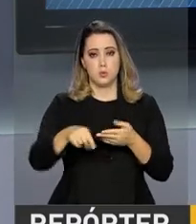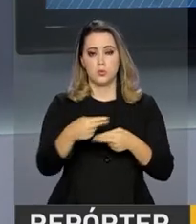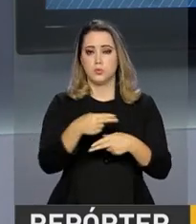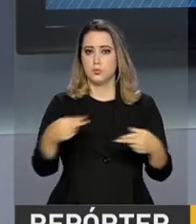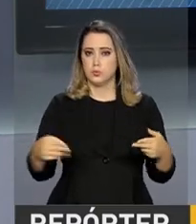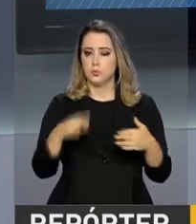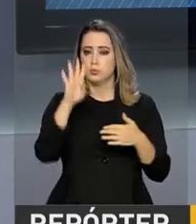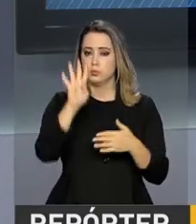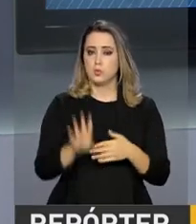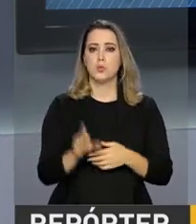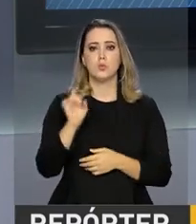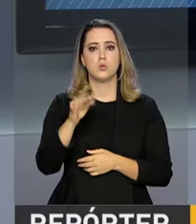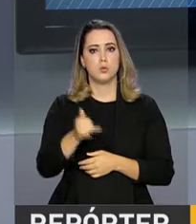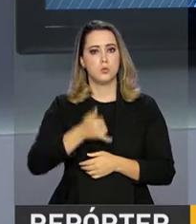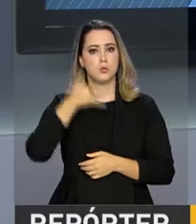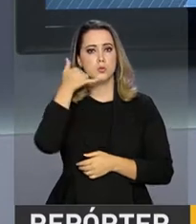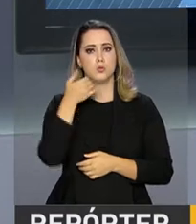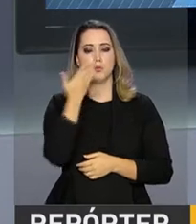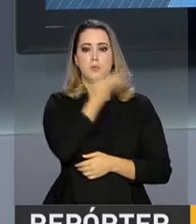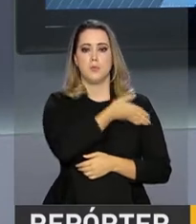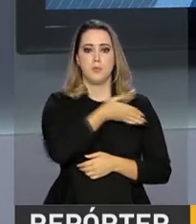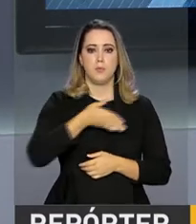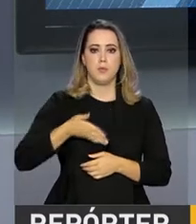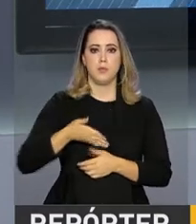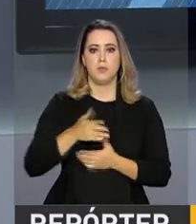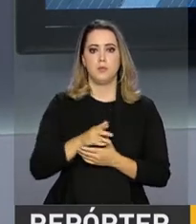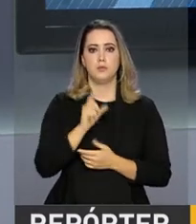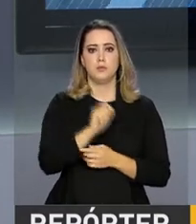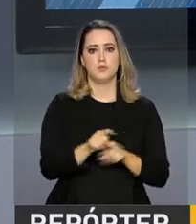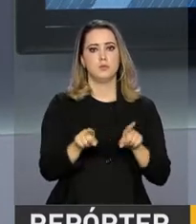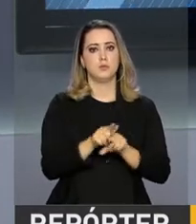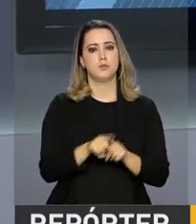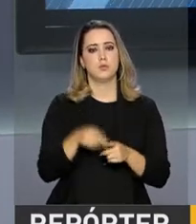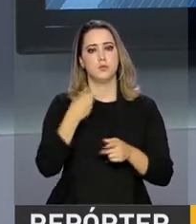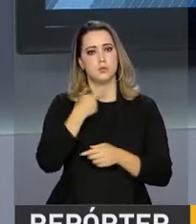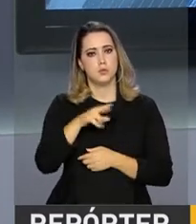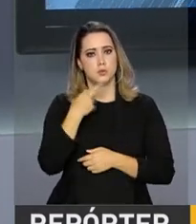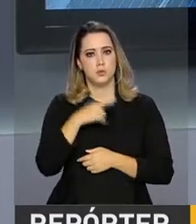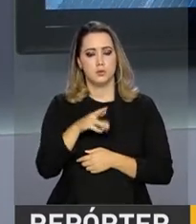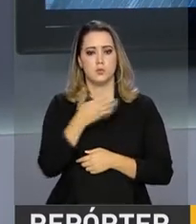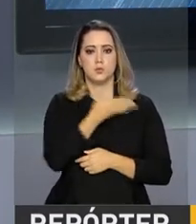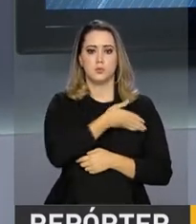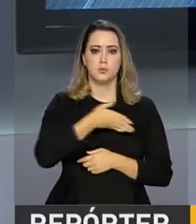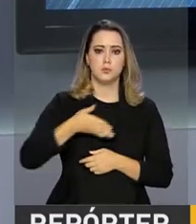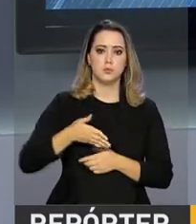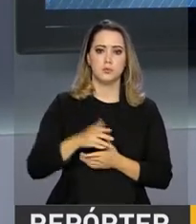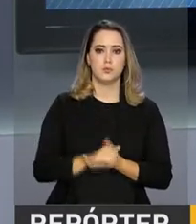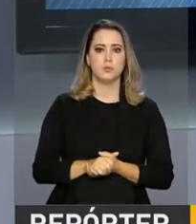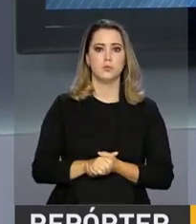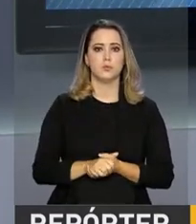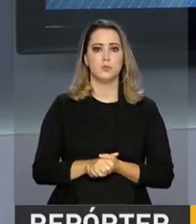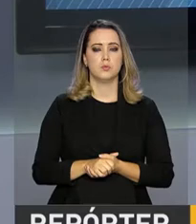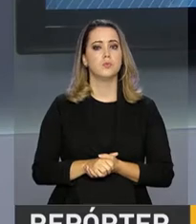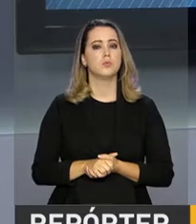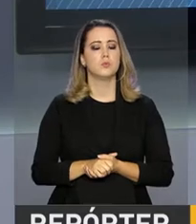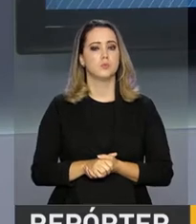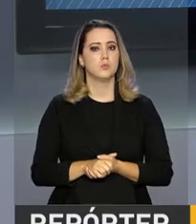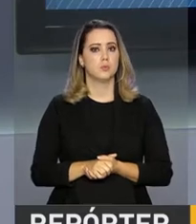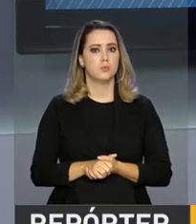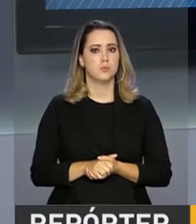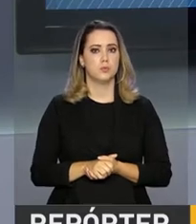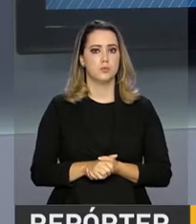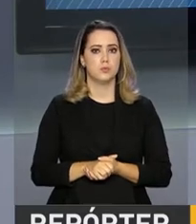ligar para a agência nacional de saúde suplementar a ns e fazer a reclamação pelo telefone 0 800 701